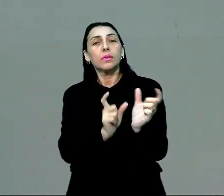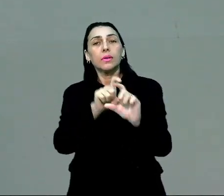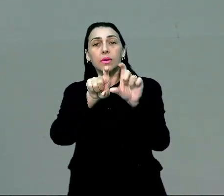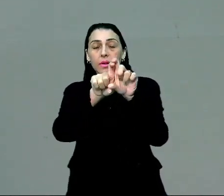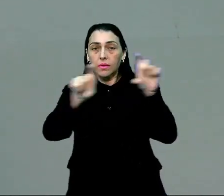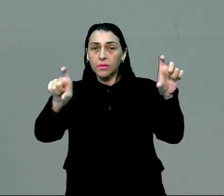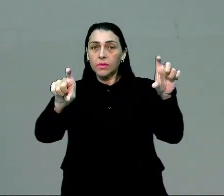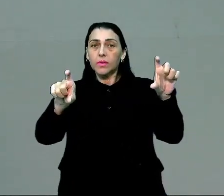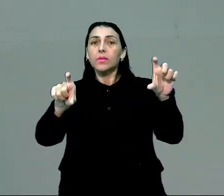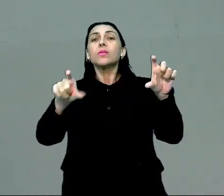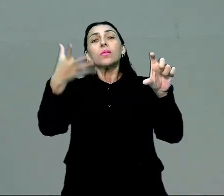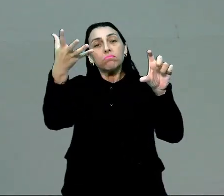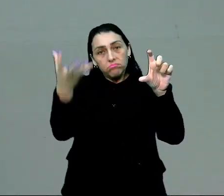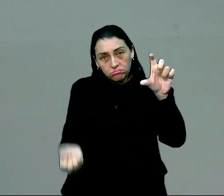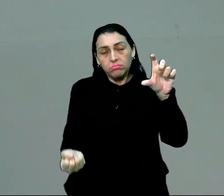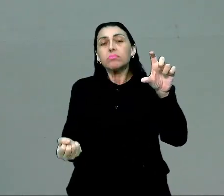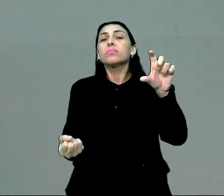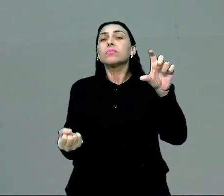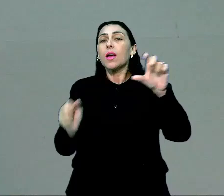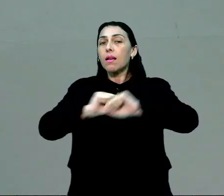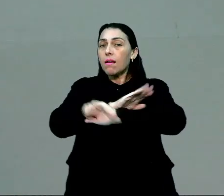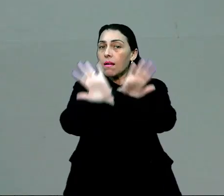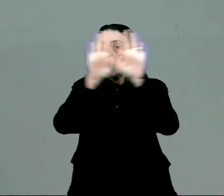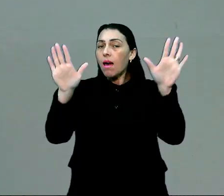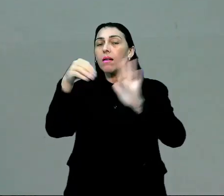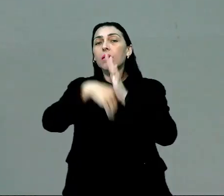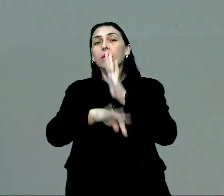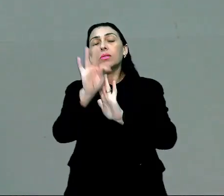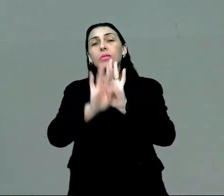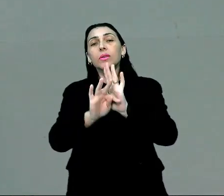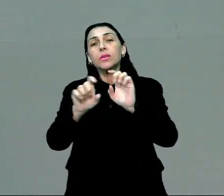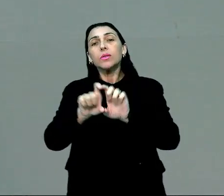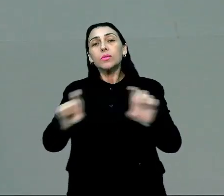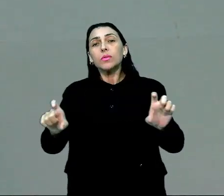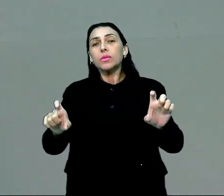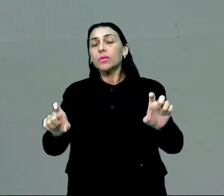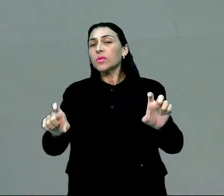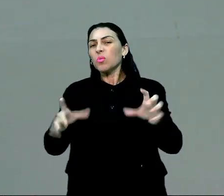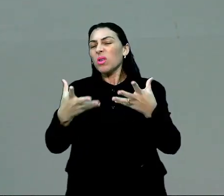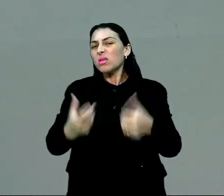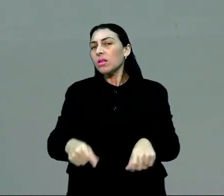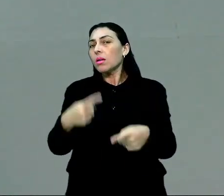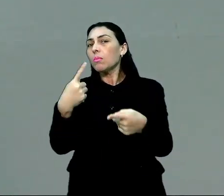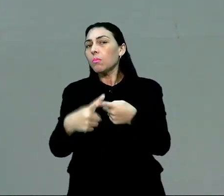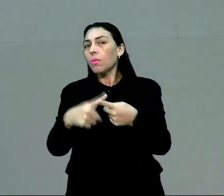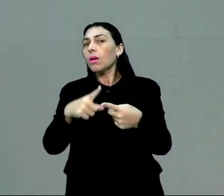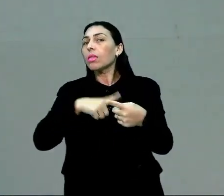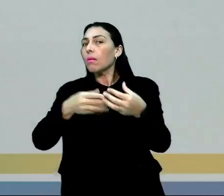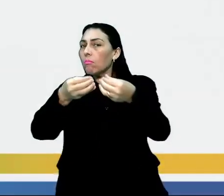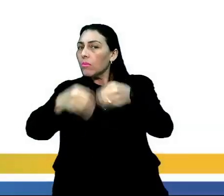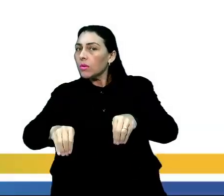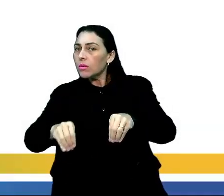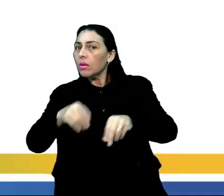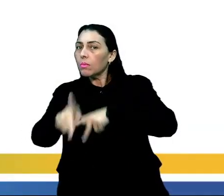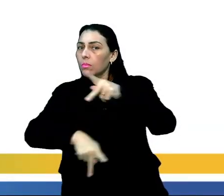cima, nós somos a favor, ficou muito evidente dentro do texto, e no parágrafo de baixo, ele é contra.